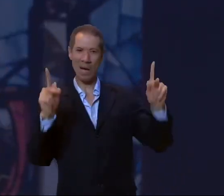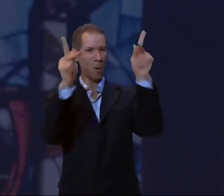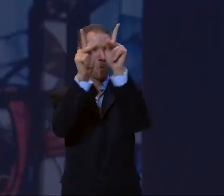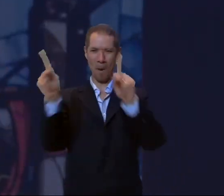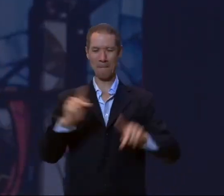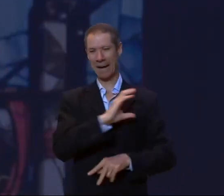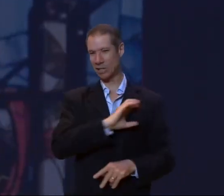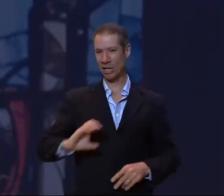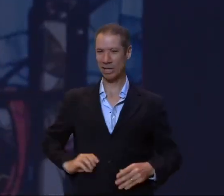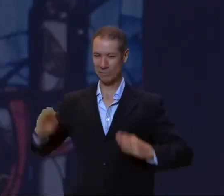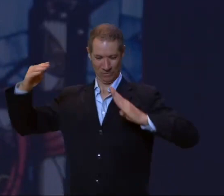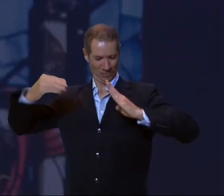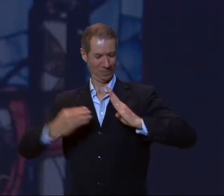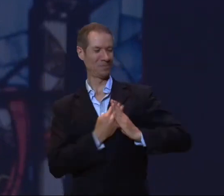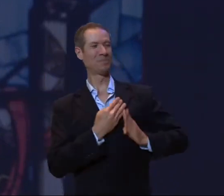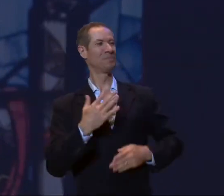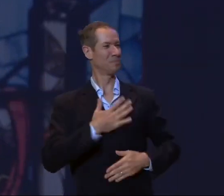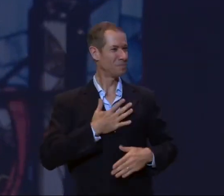que arbitrou no meu coração.